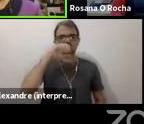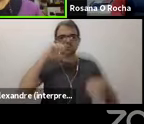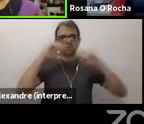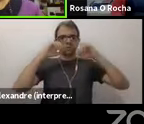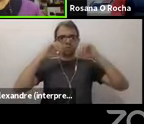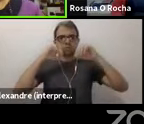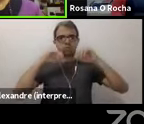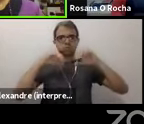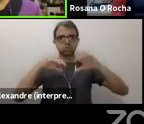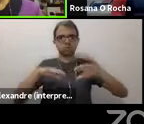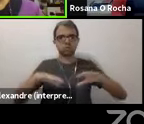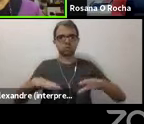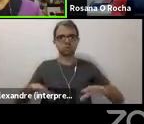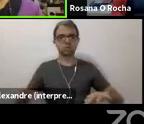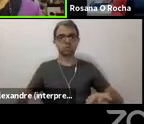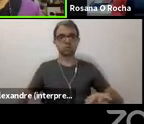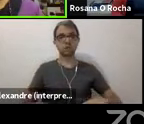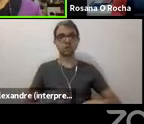4 tempos.